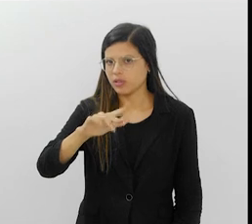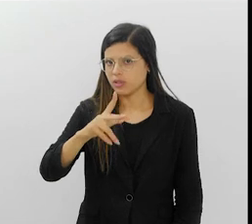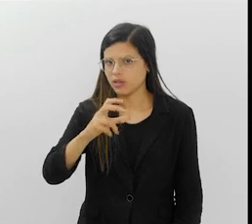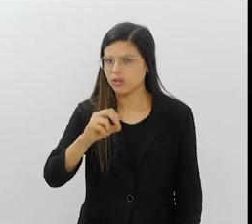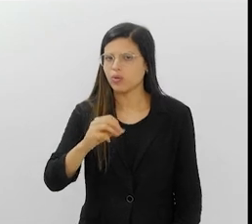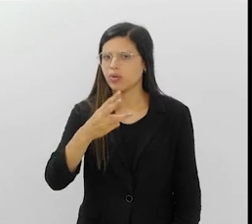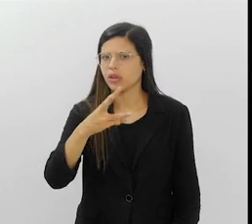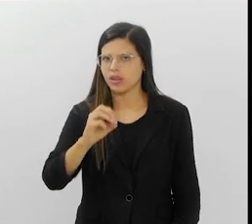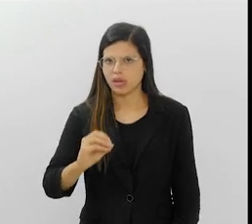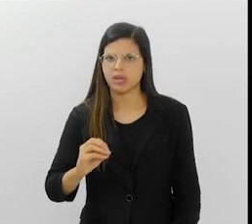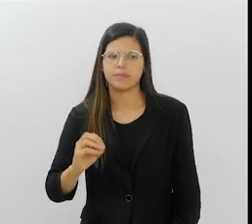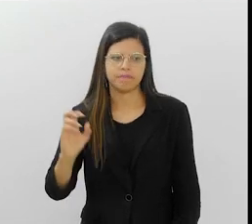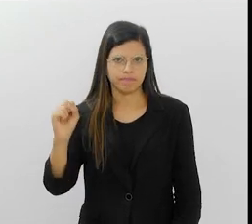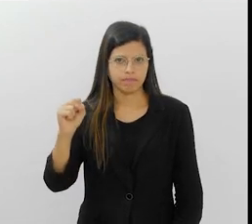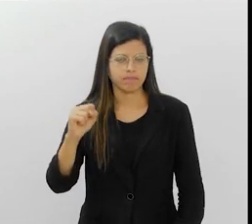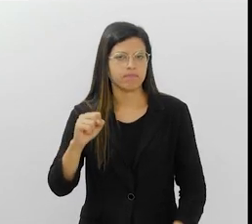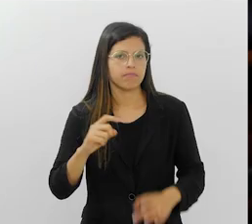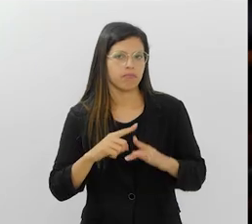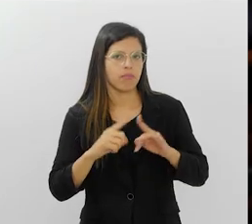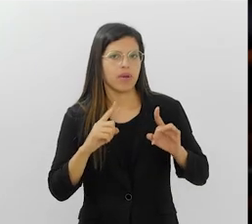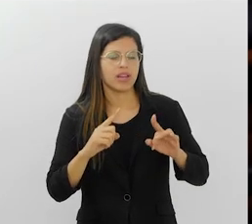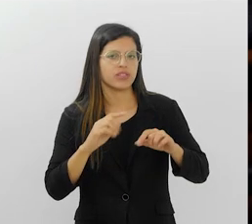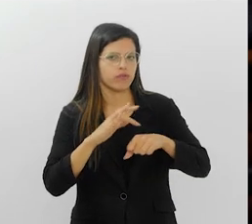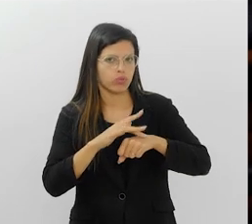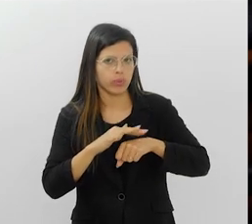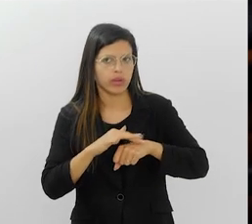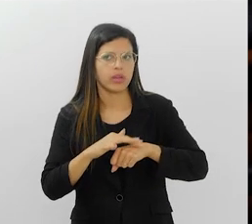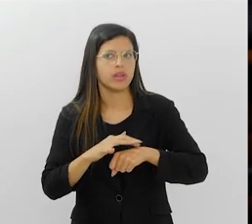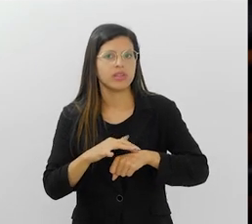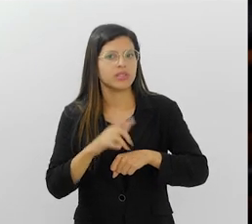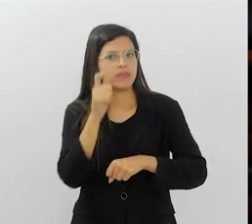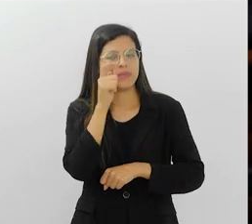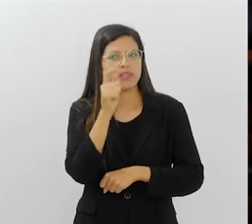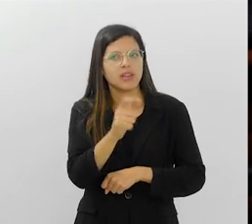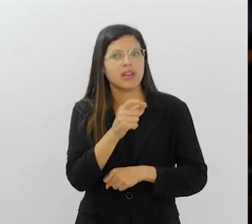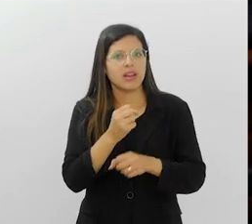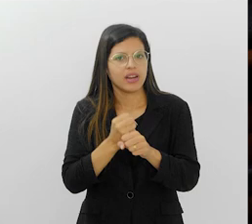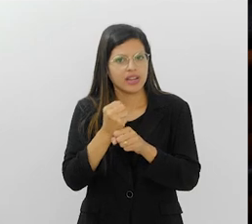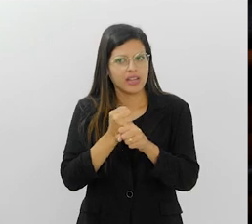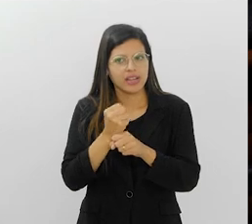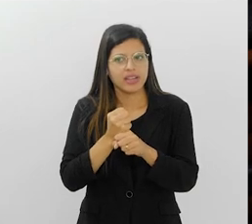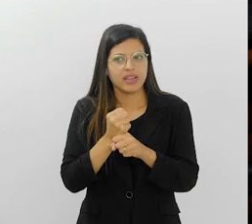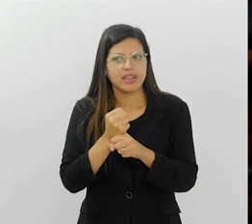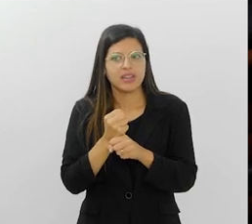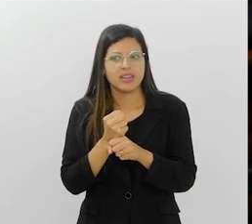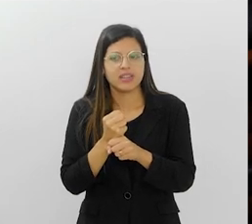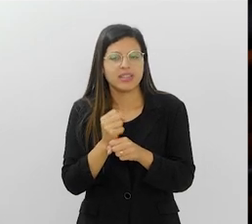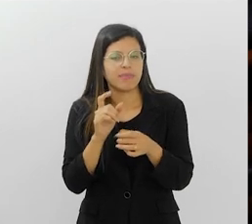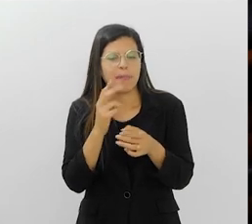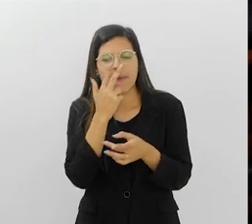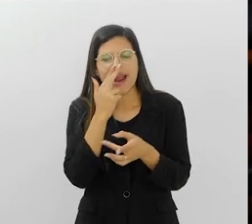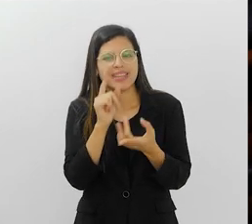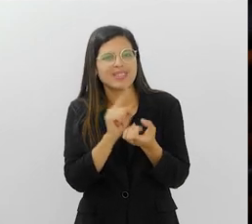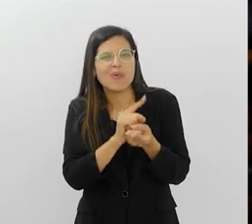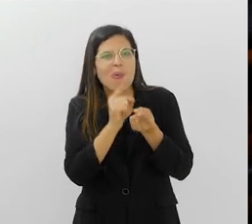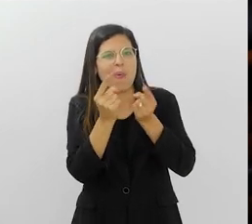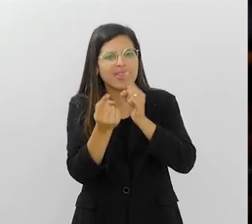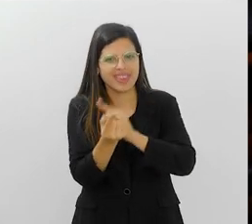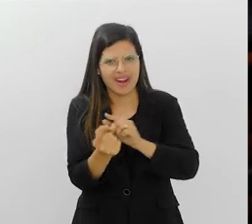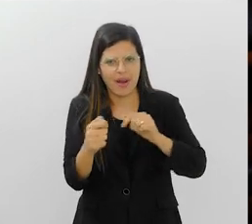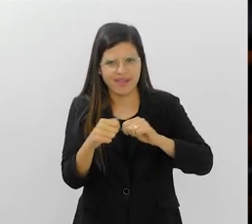doente. Sim. É, mas o interessante é que tudo que ele fez naquele ano é contrário ao que se faz hoje no